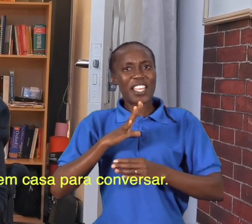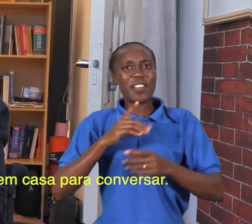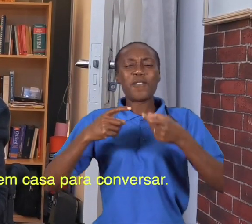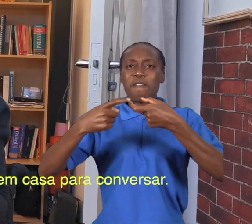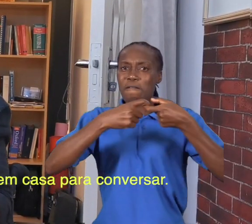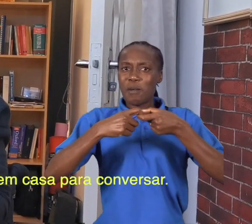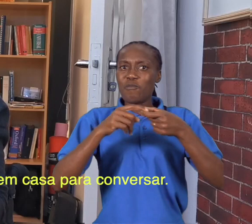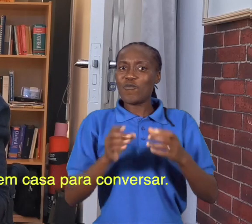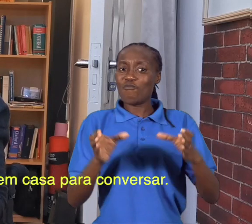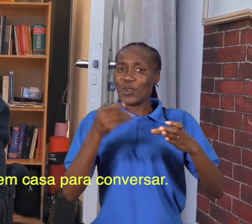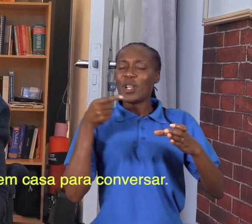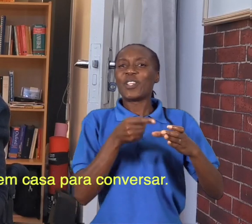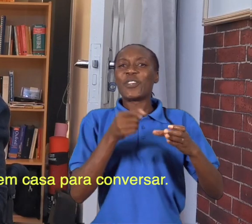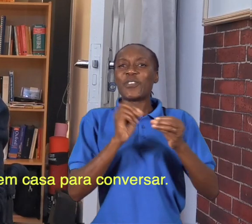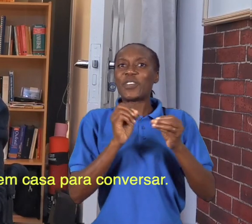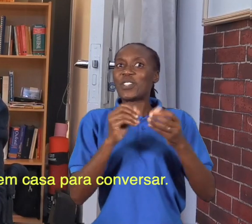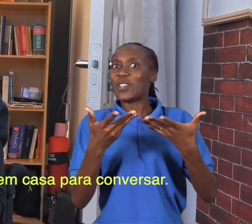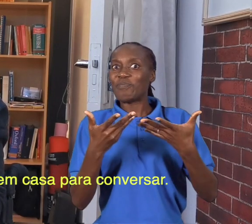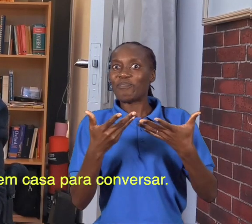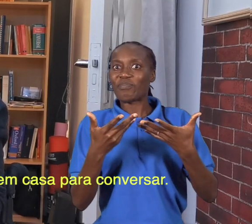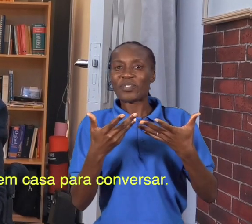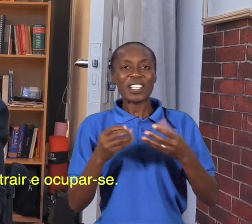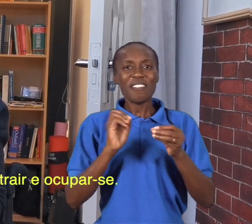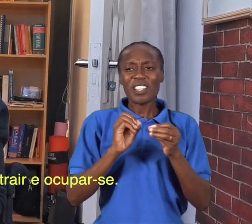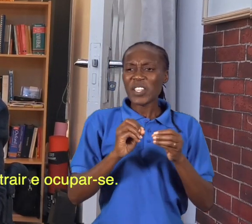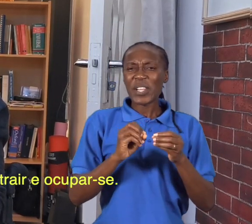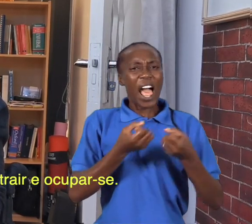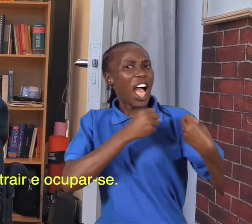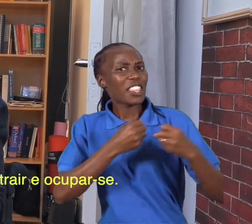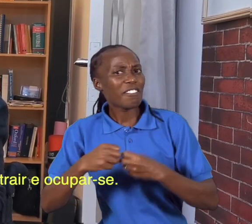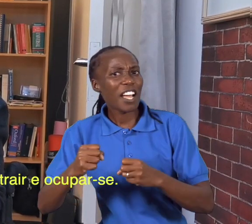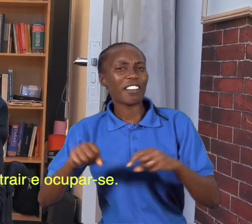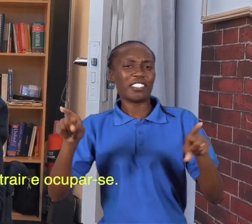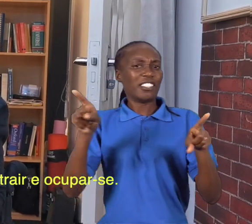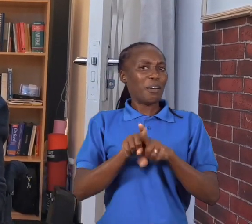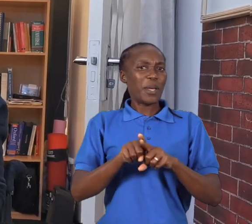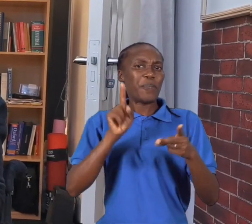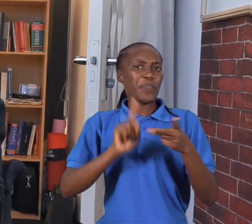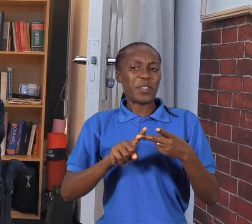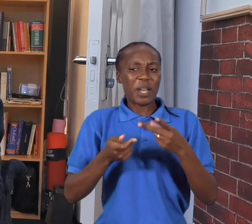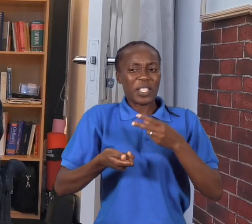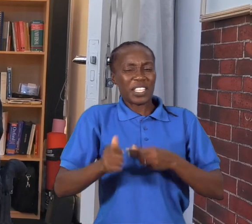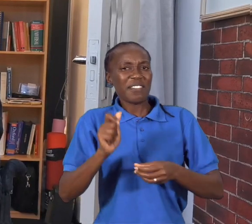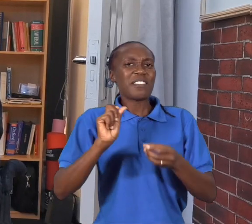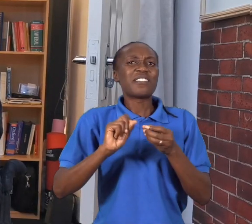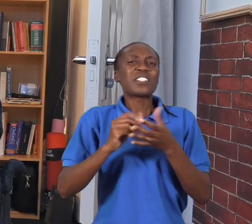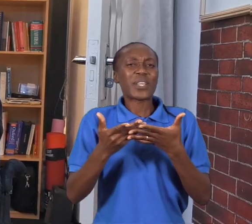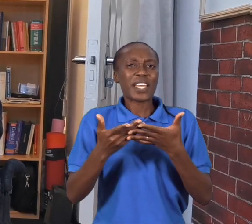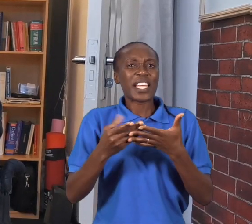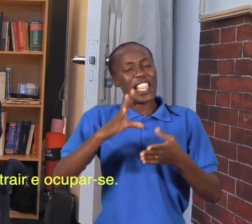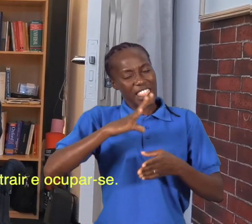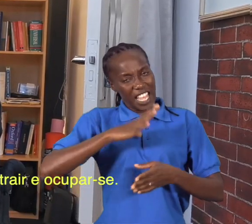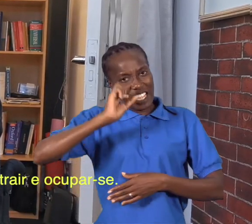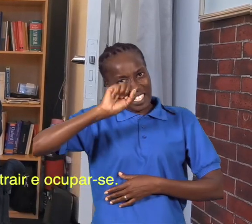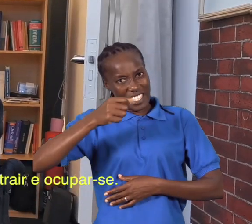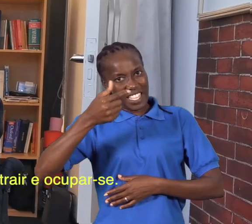Aproveitarmos, criamos momentos de qualidade a nível de família, criar atividades também